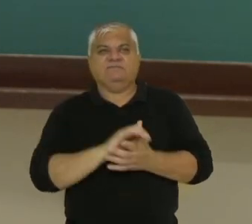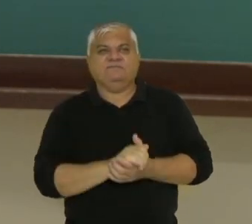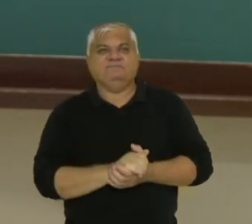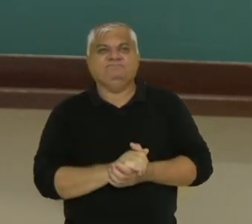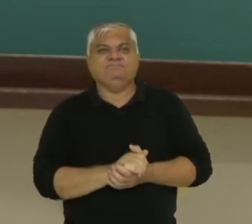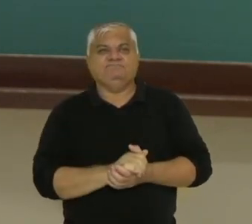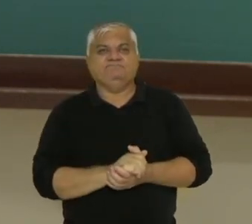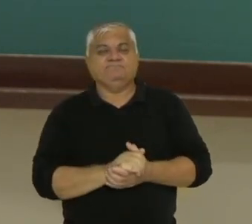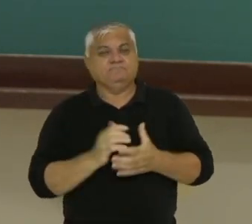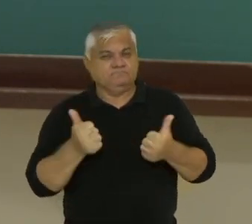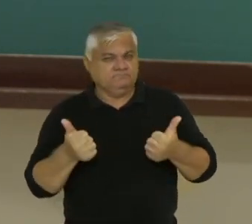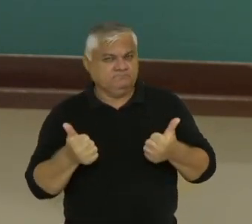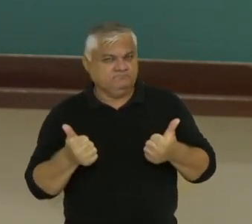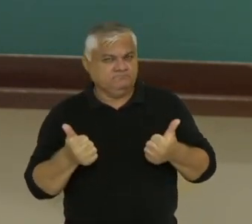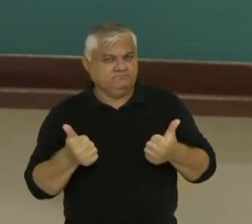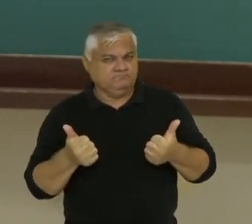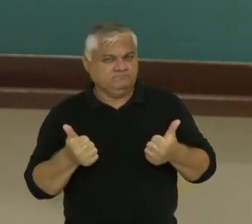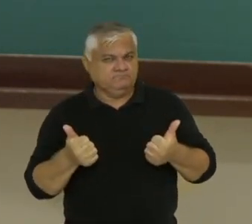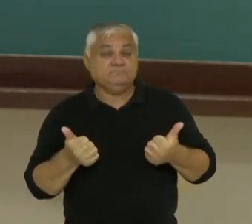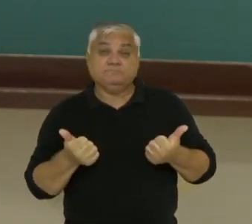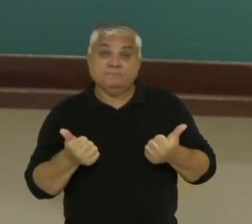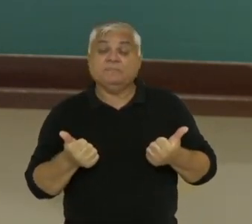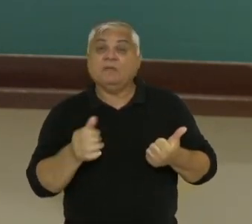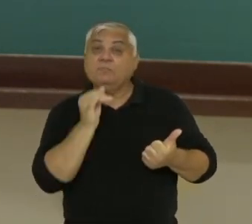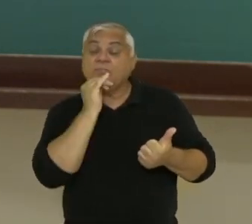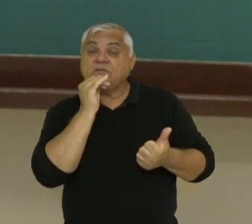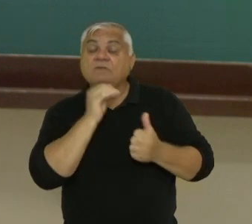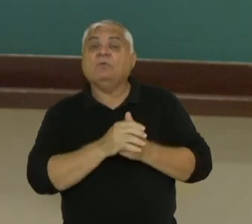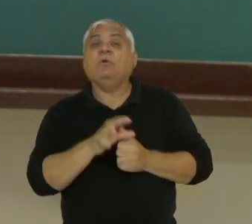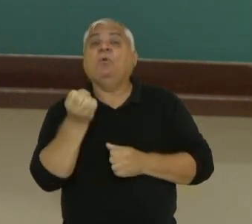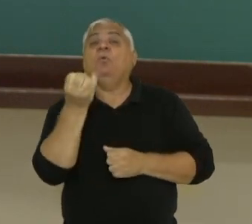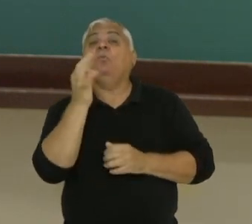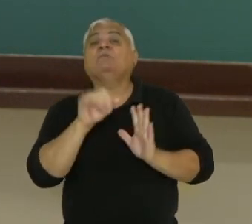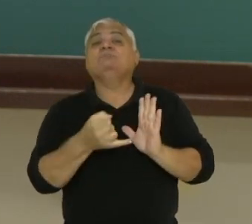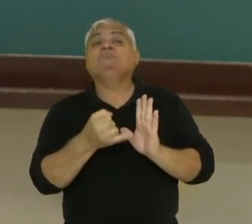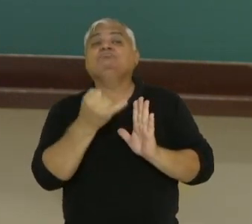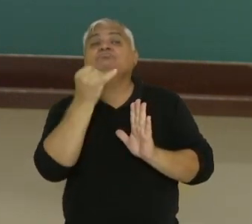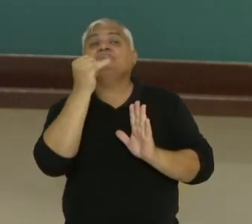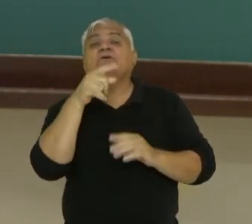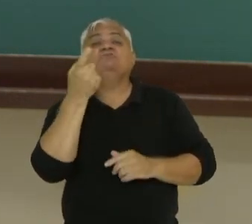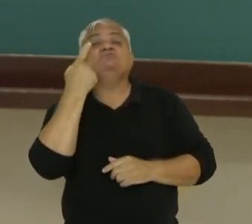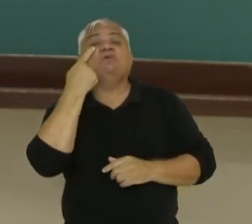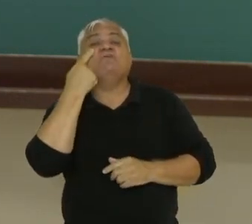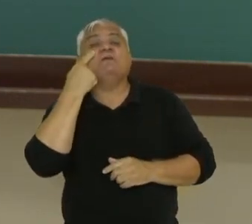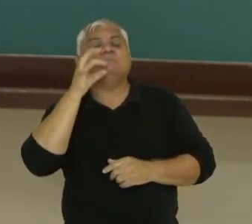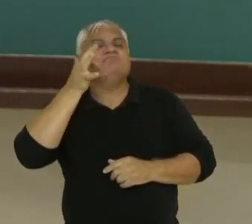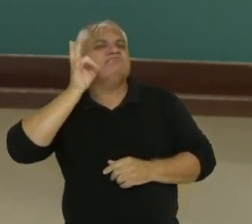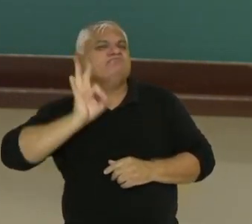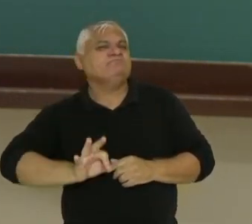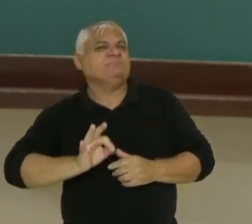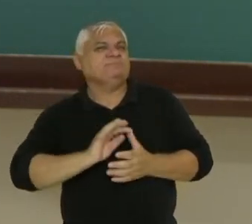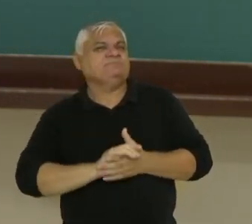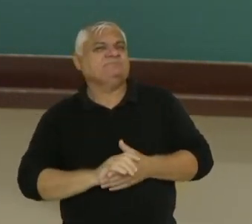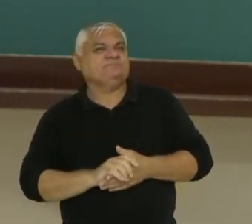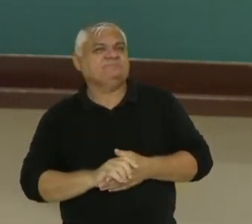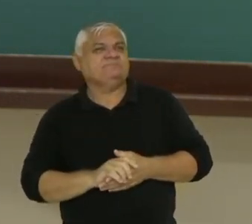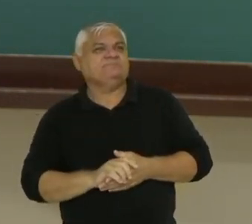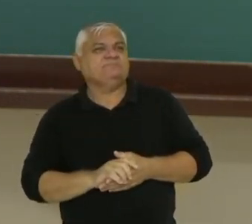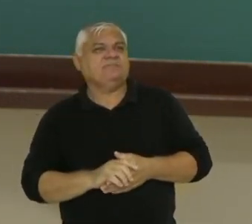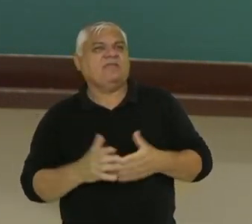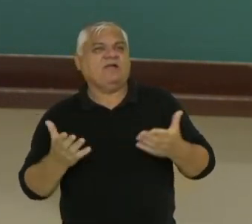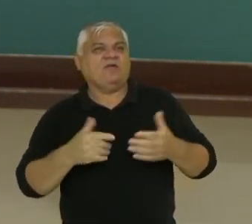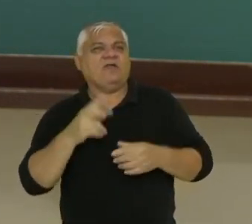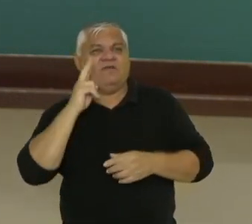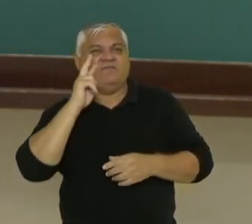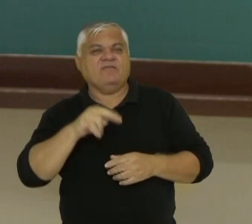2.180,53. Tranquilo, gente? E a tributação, deixa eu até confirmar aqui para vocês, que agora a gente lendo, a gente